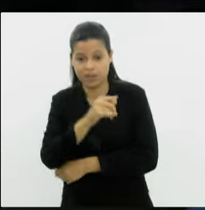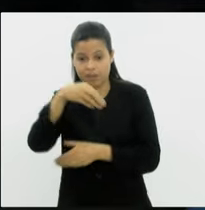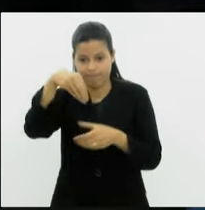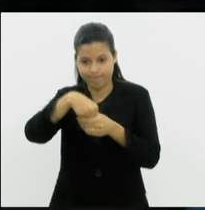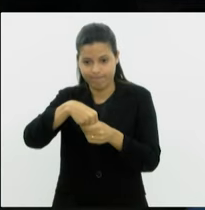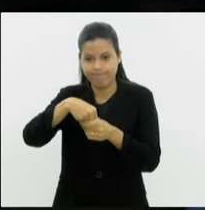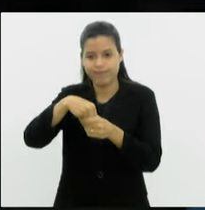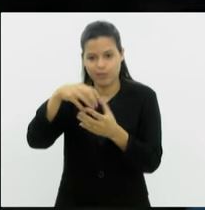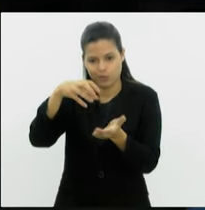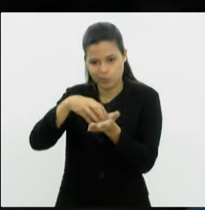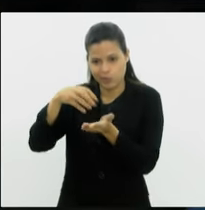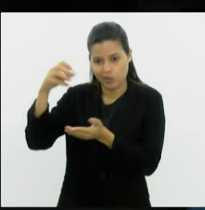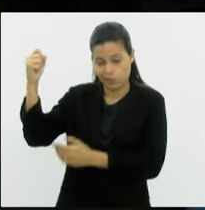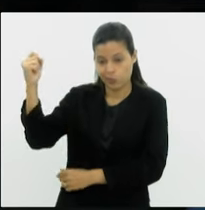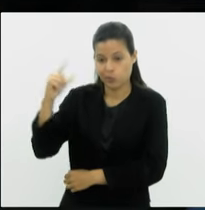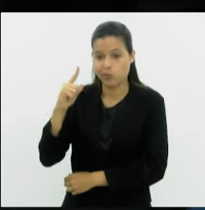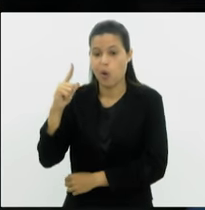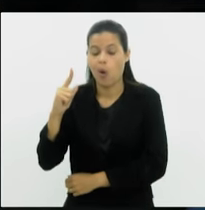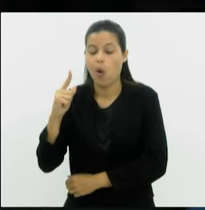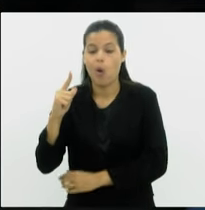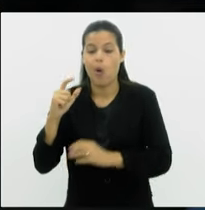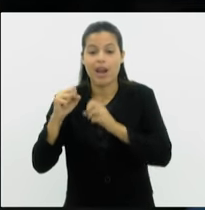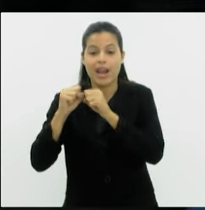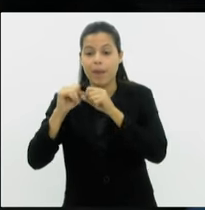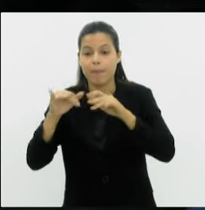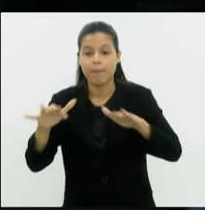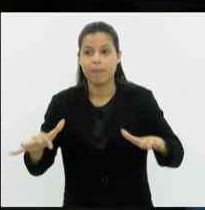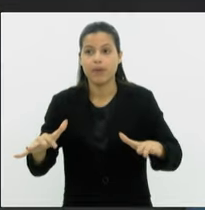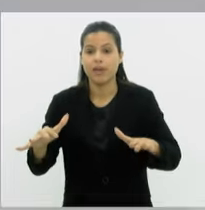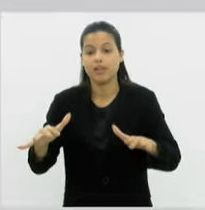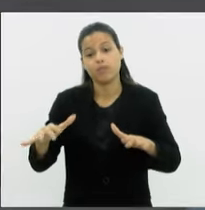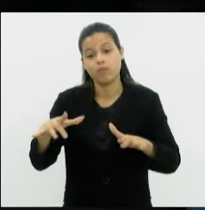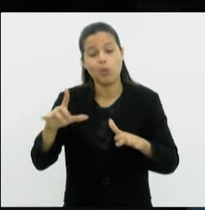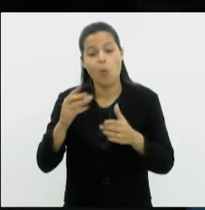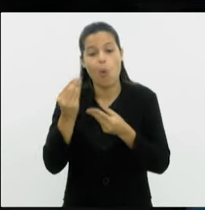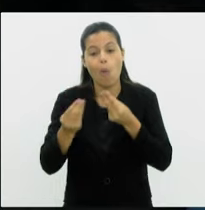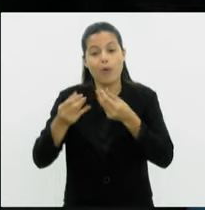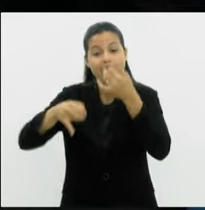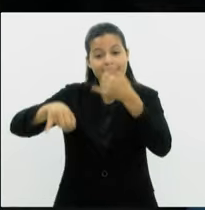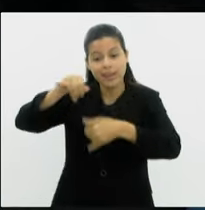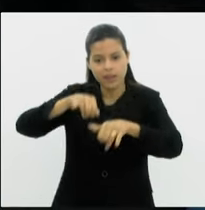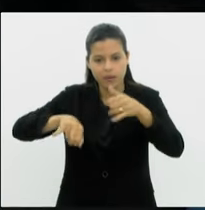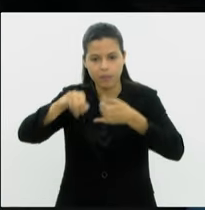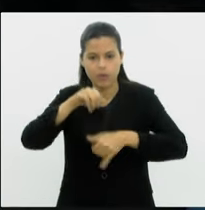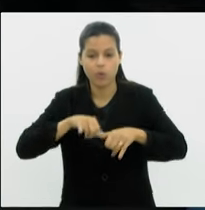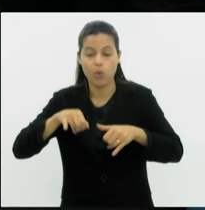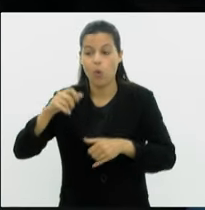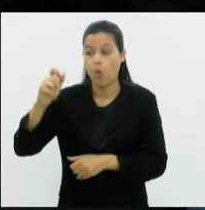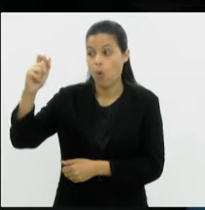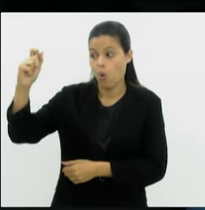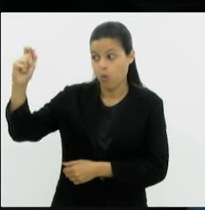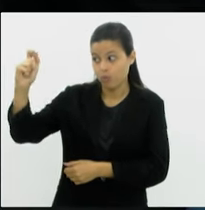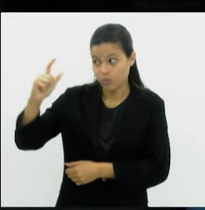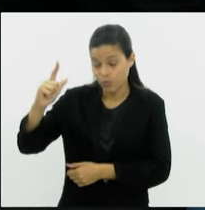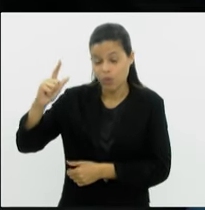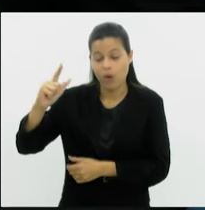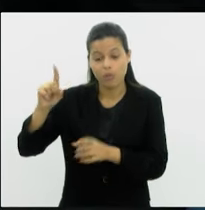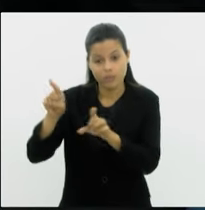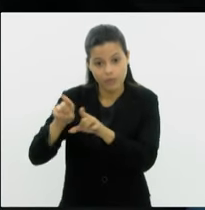núcleo ocorre através, né, liberada através de reações químicas. O Sol também gira, não é só a Terra que fica